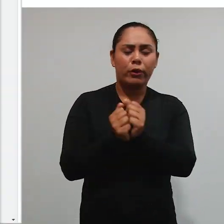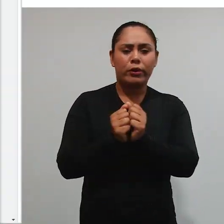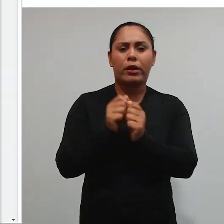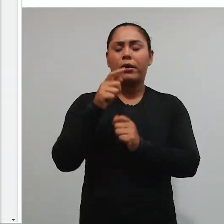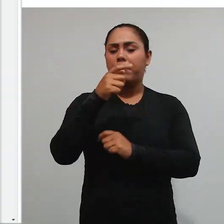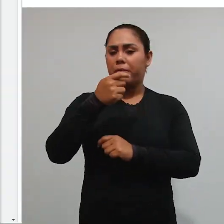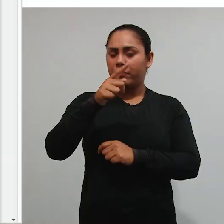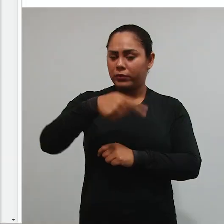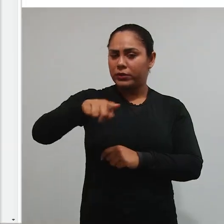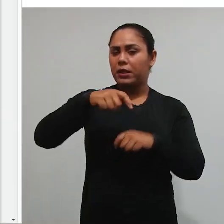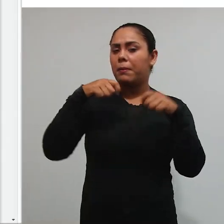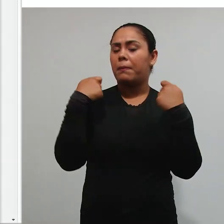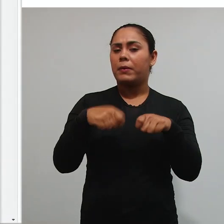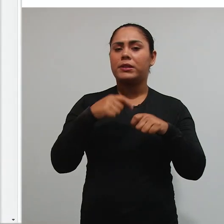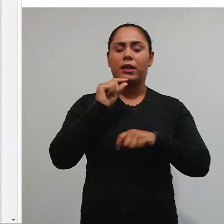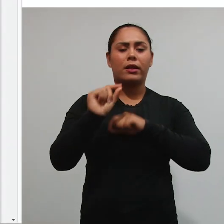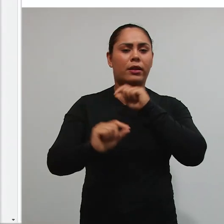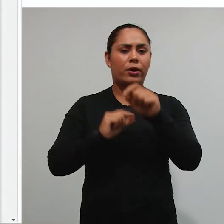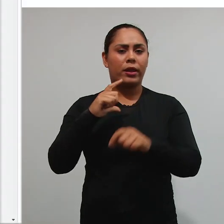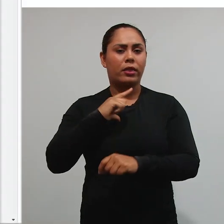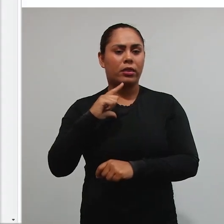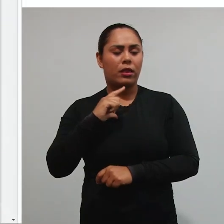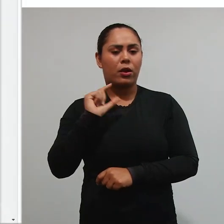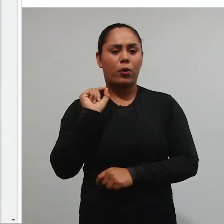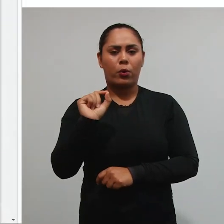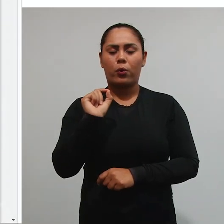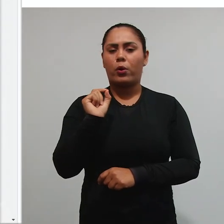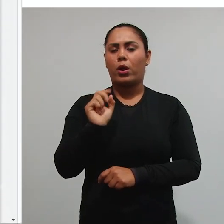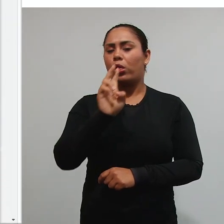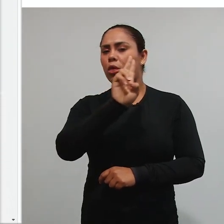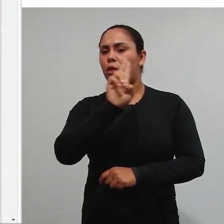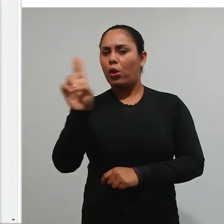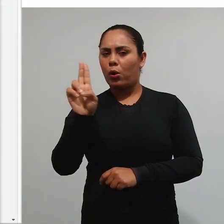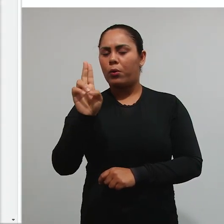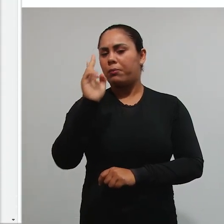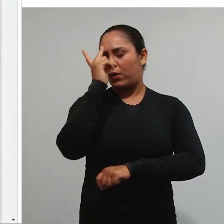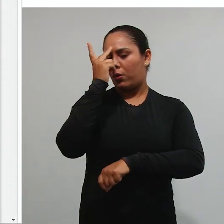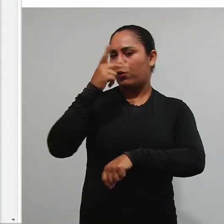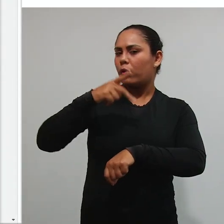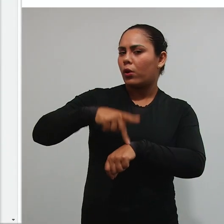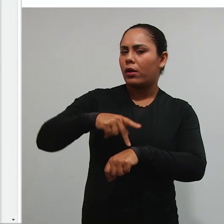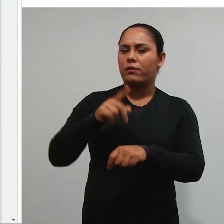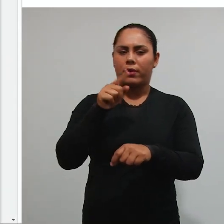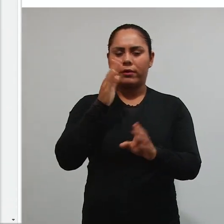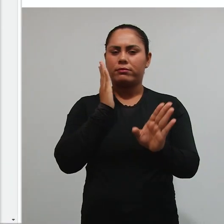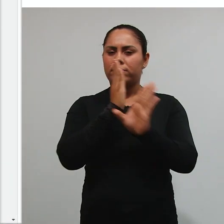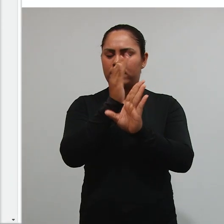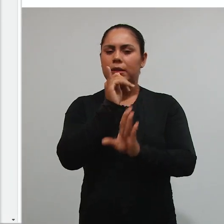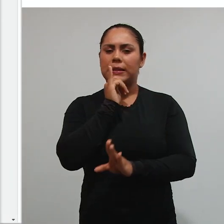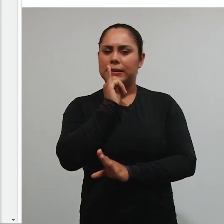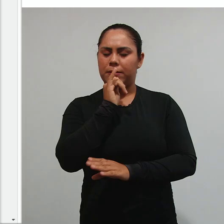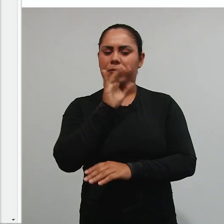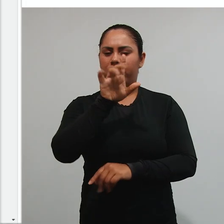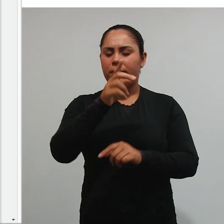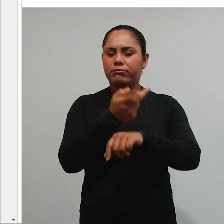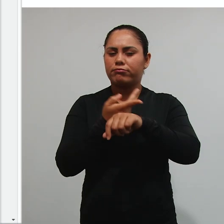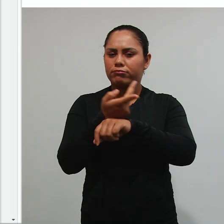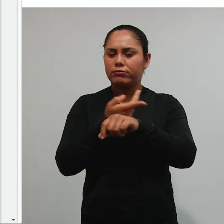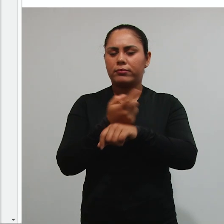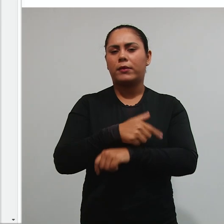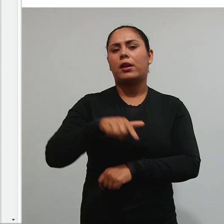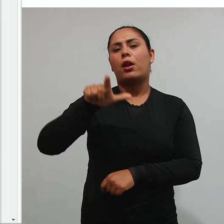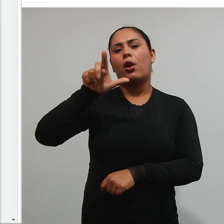são que você tem que ter, essencialmente, né, o nome do autor. Então, vou encontrar aqui um exemplo. Vou